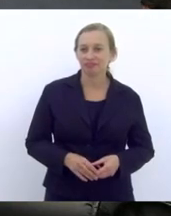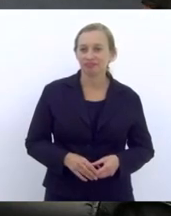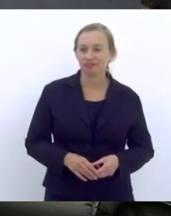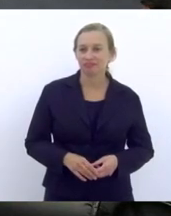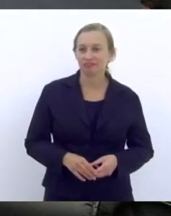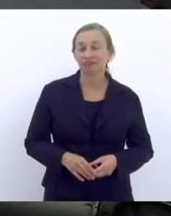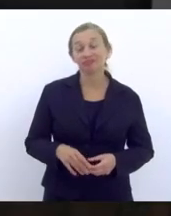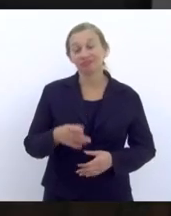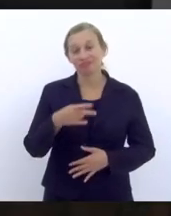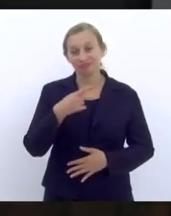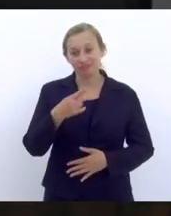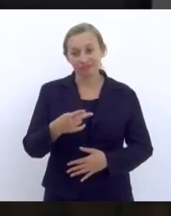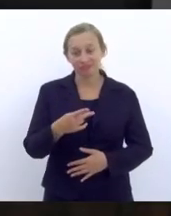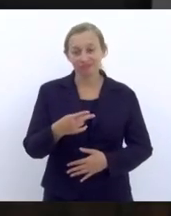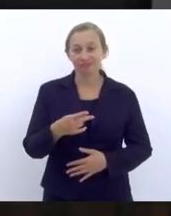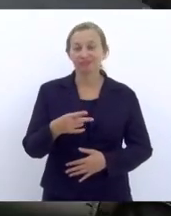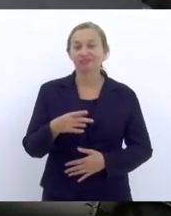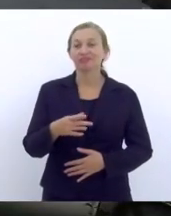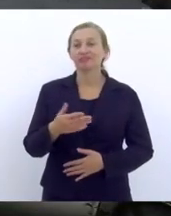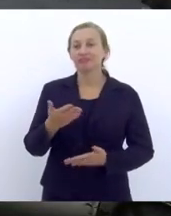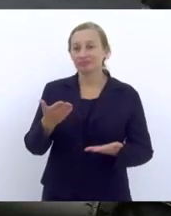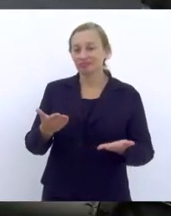Com a palavra, senhora Edi Gomes.